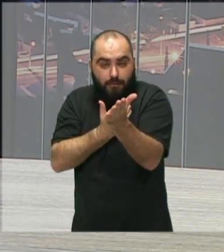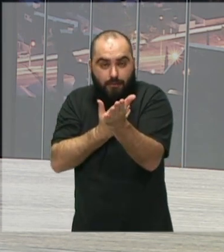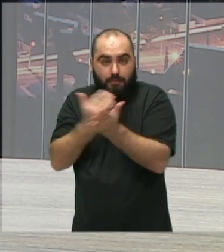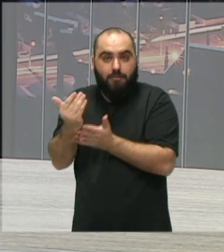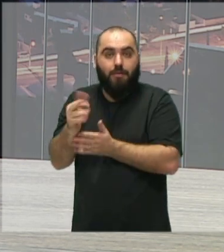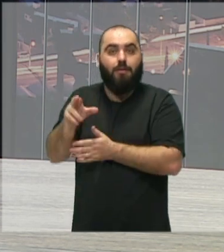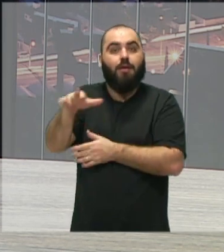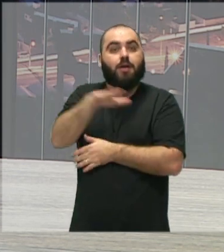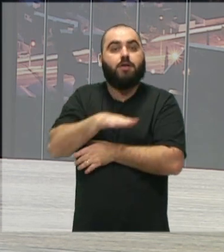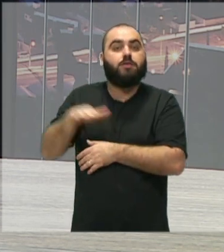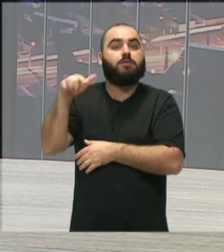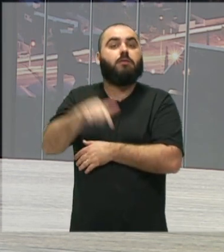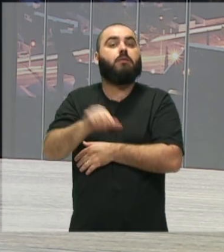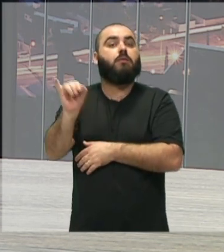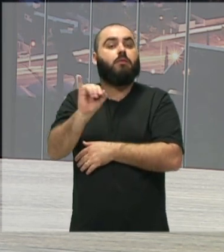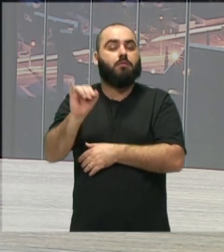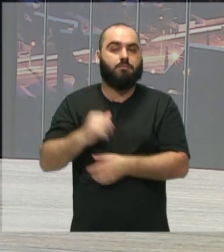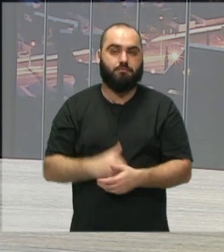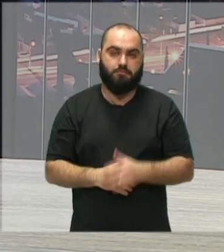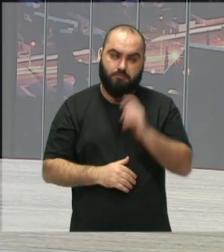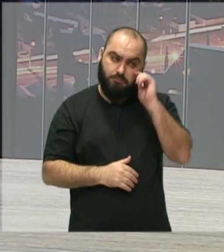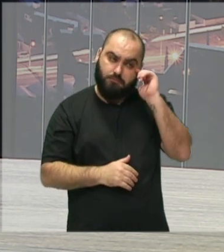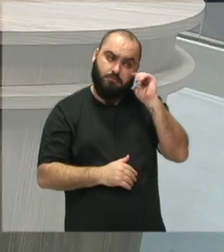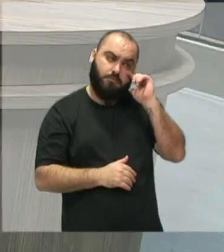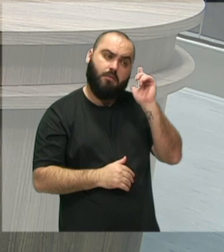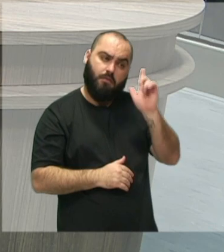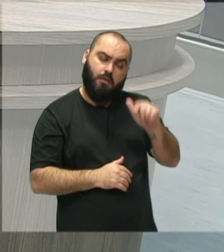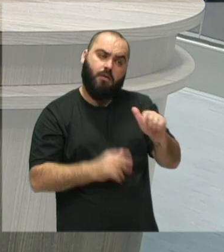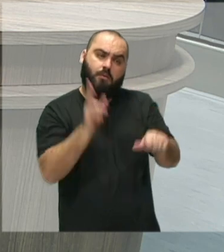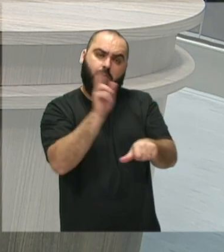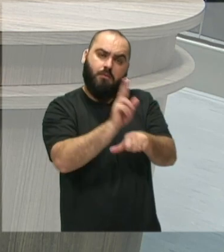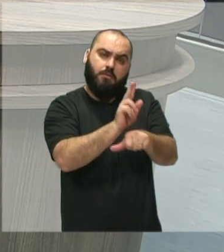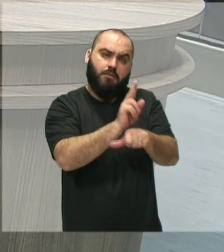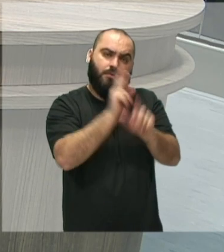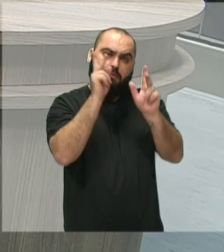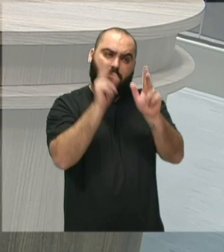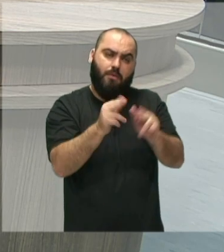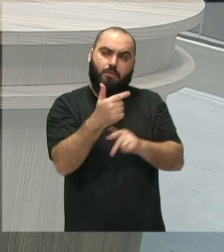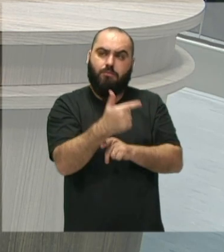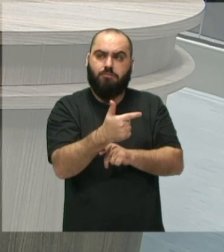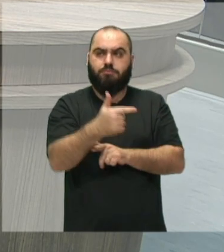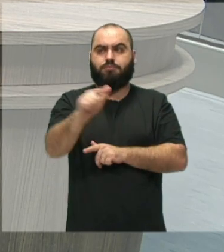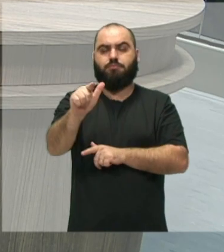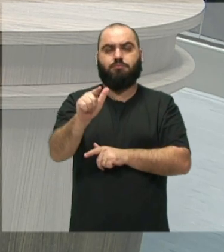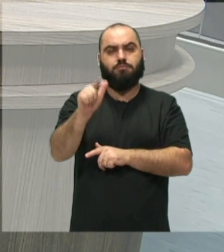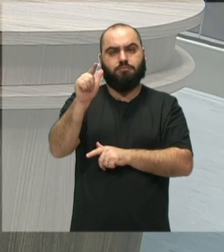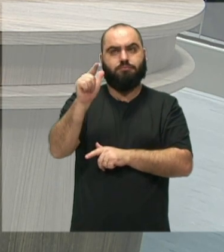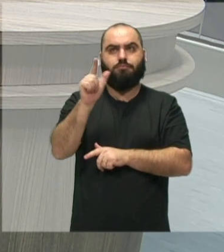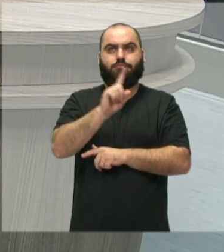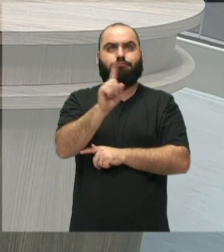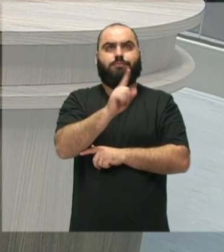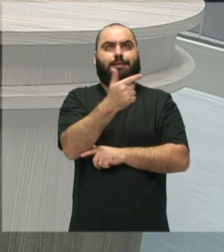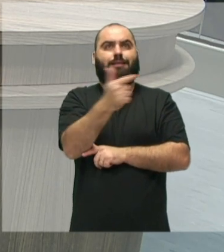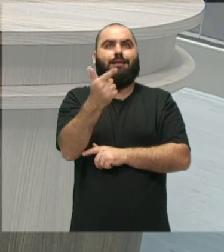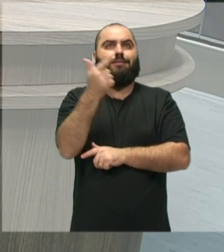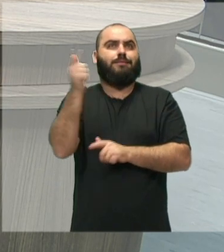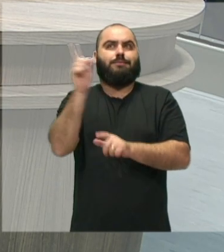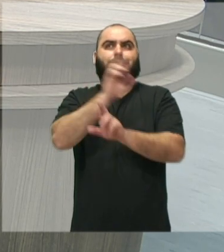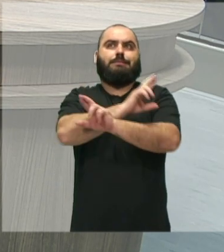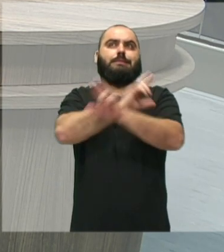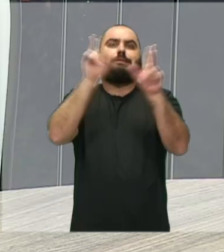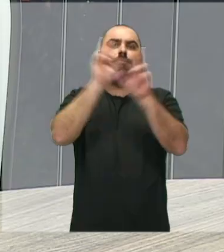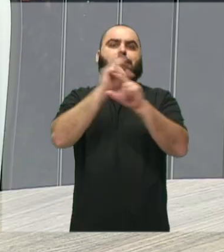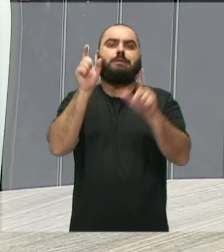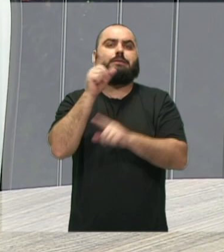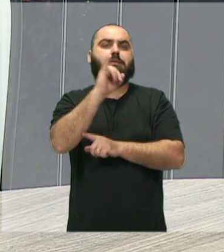essa região aqui de Itajaí. Ele dá o mesmo cuidado que o outro, né? Não diferencia, independente se é mais frágil